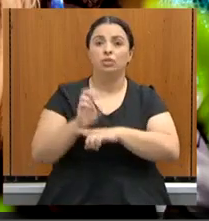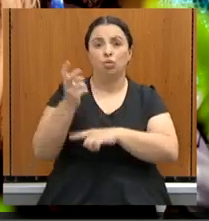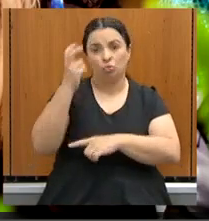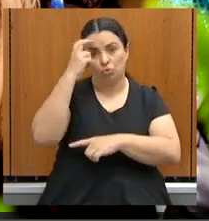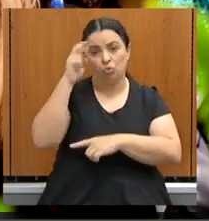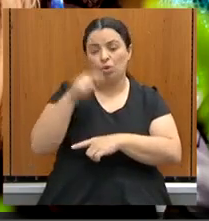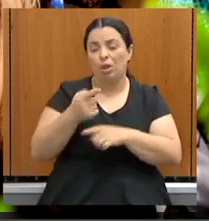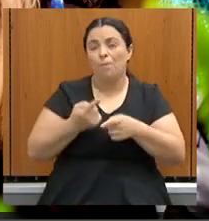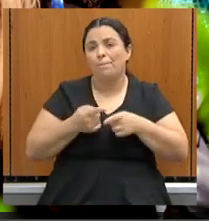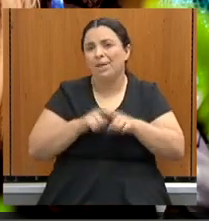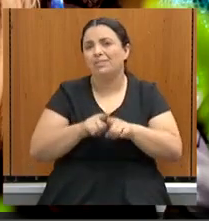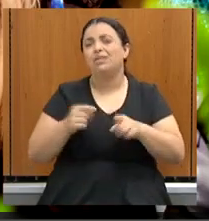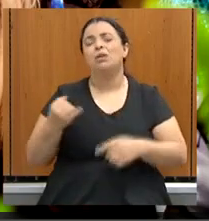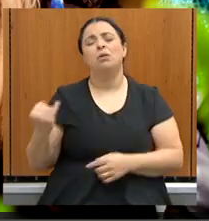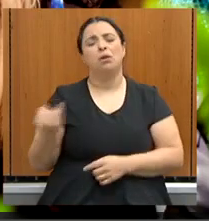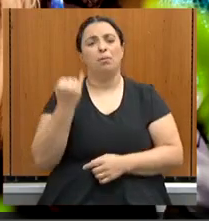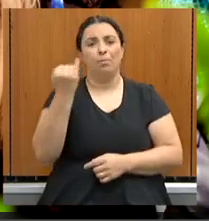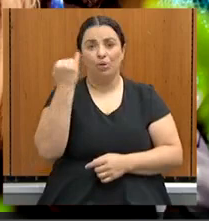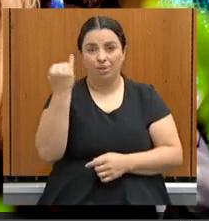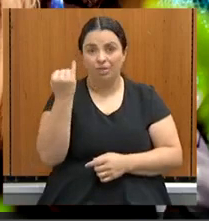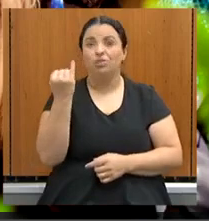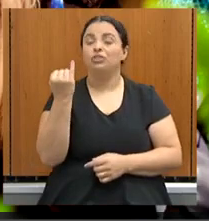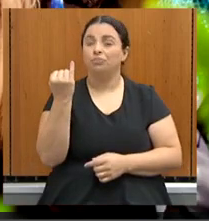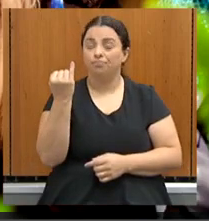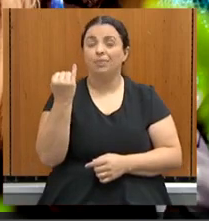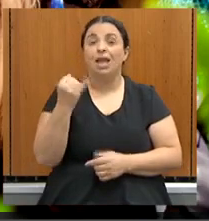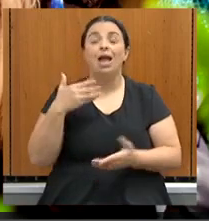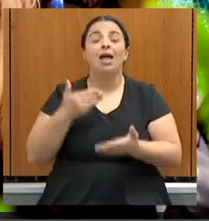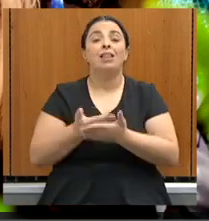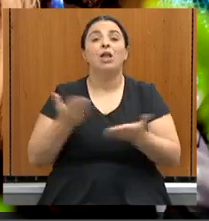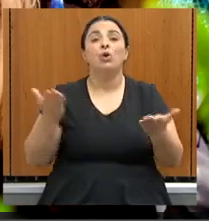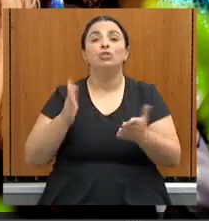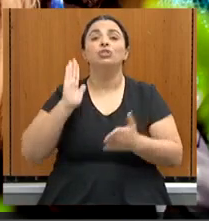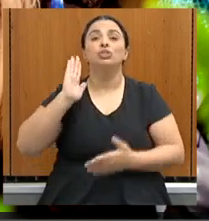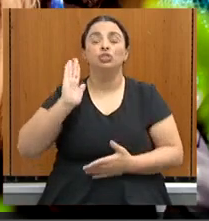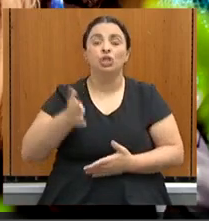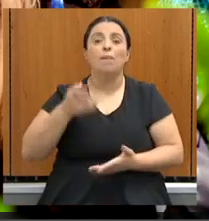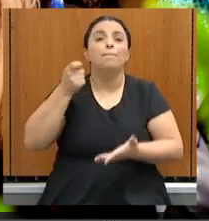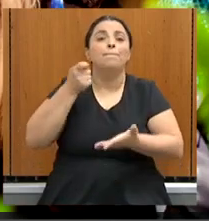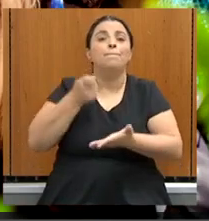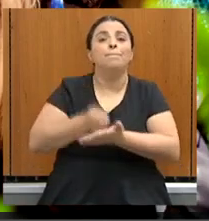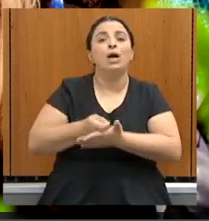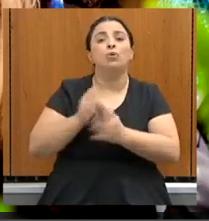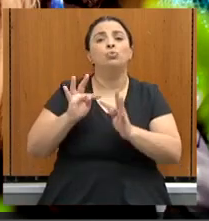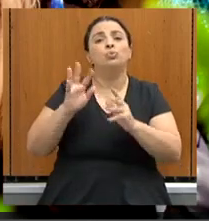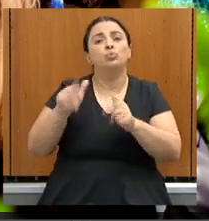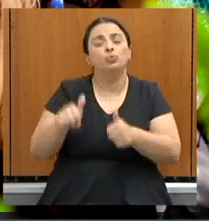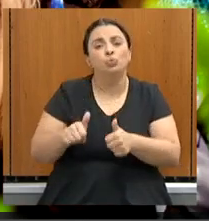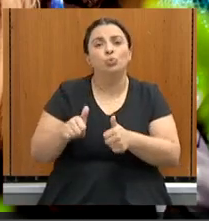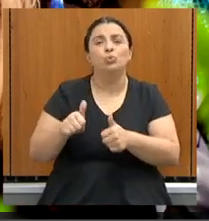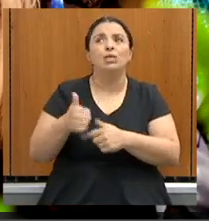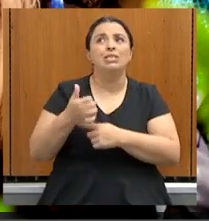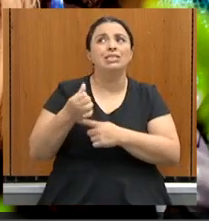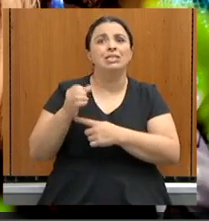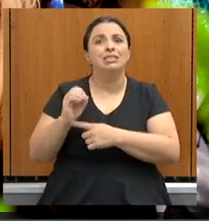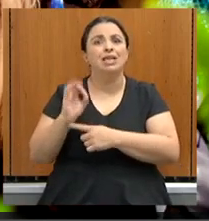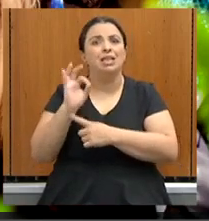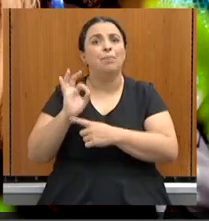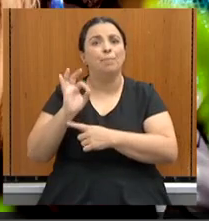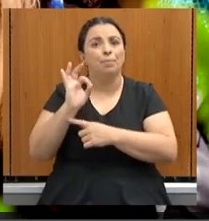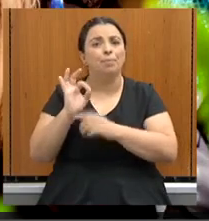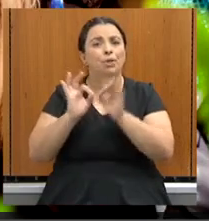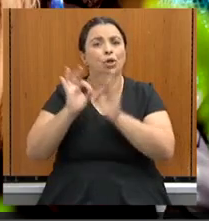importantíssimo, nós conseguimos agora, até hoje, pagar o restante que tínhamos, 60 projetos, nós estamos